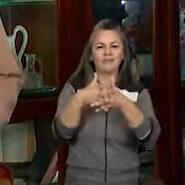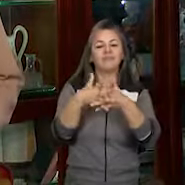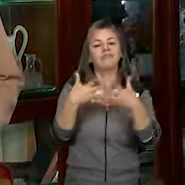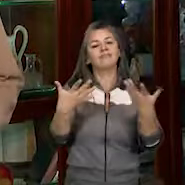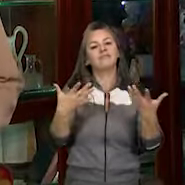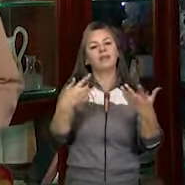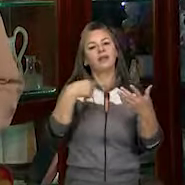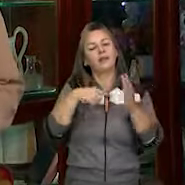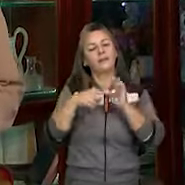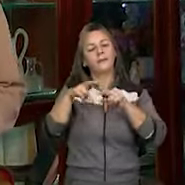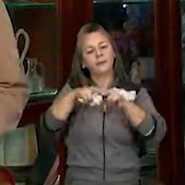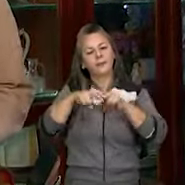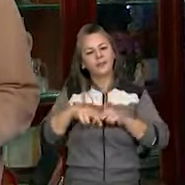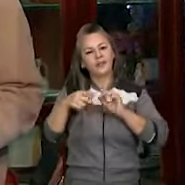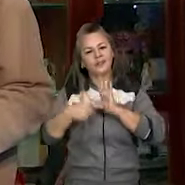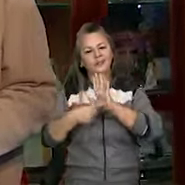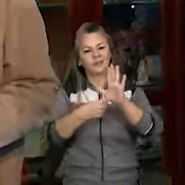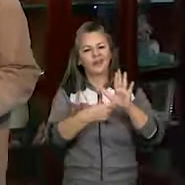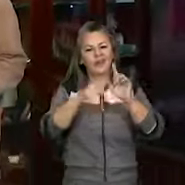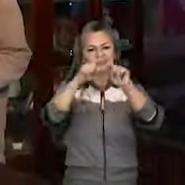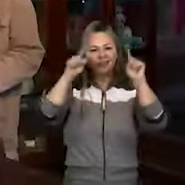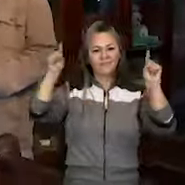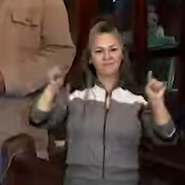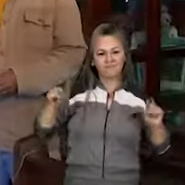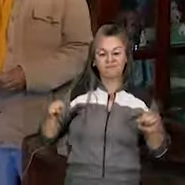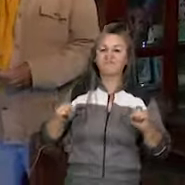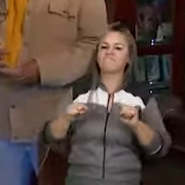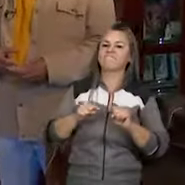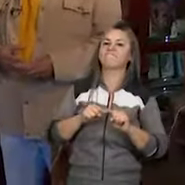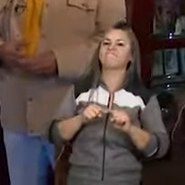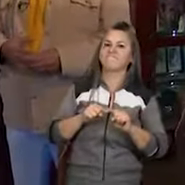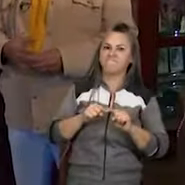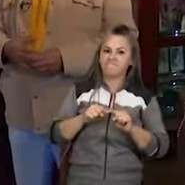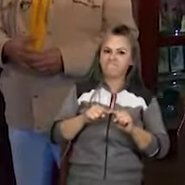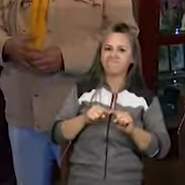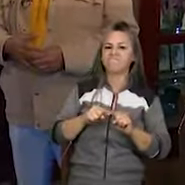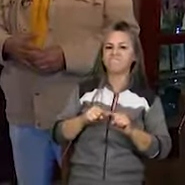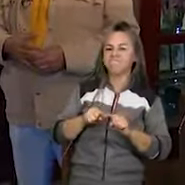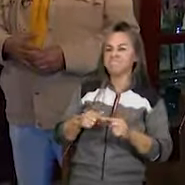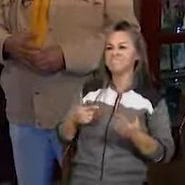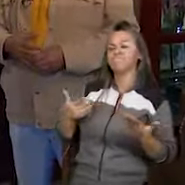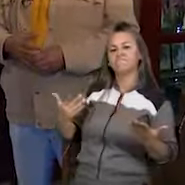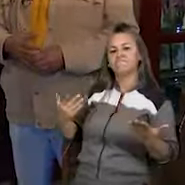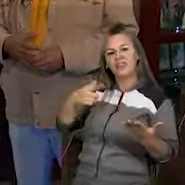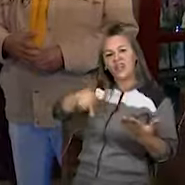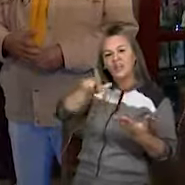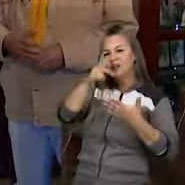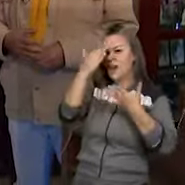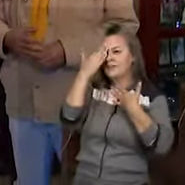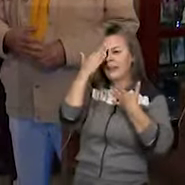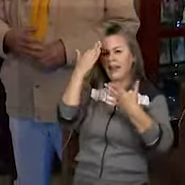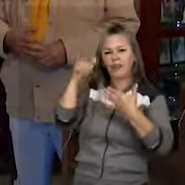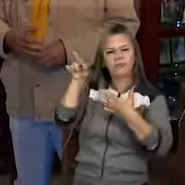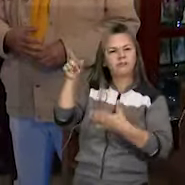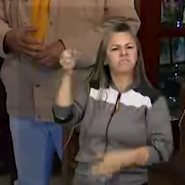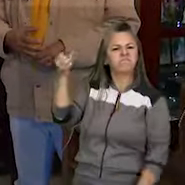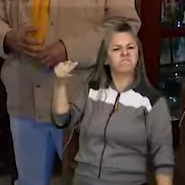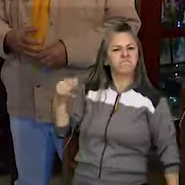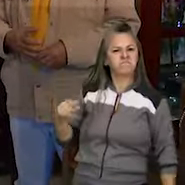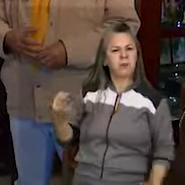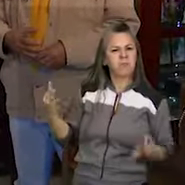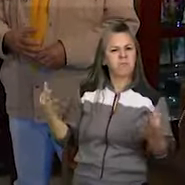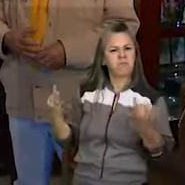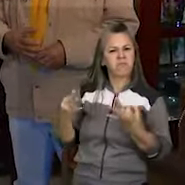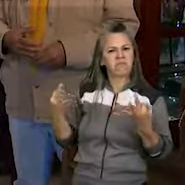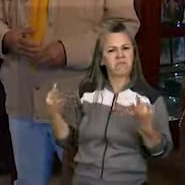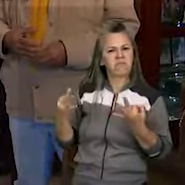e faveladas. Muito obrigado. Então, né, a gente só tem a agradecer por essas explicações